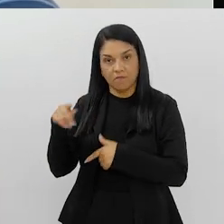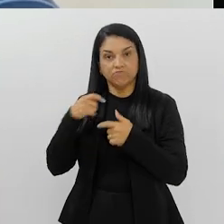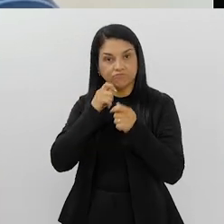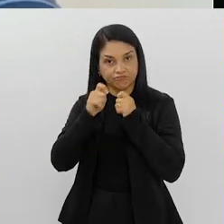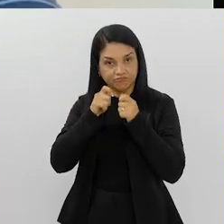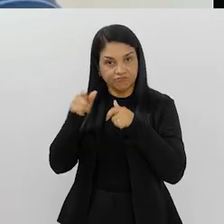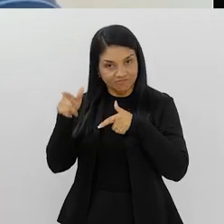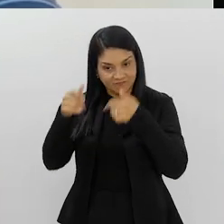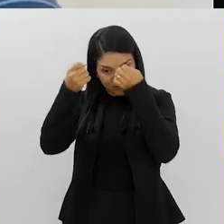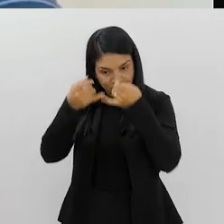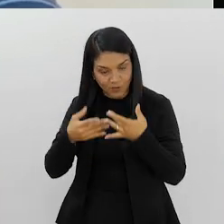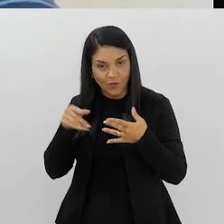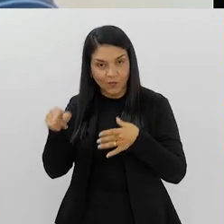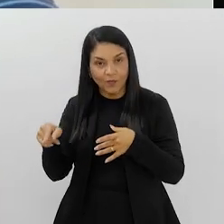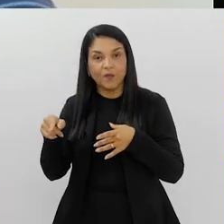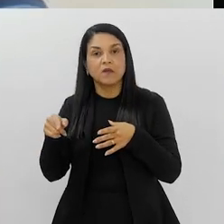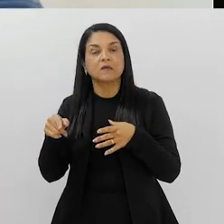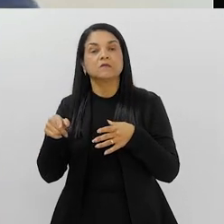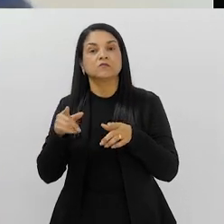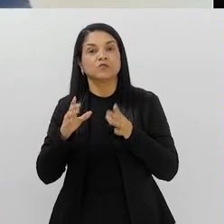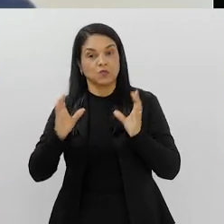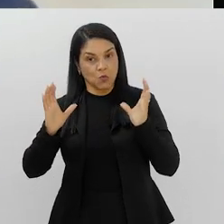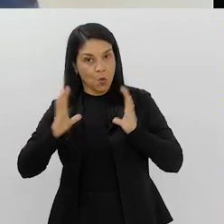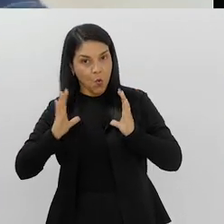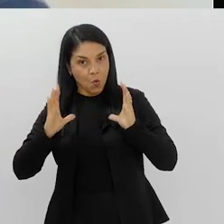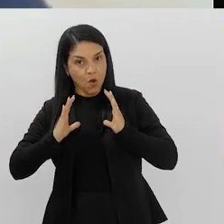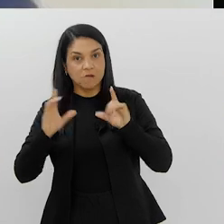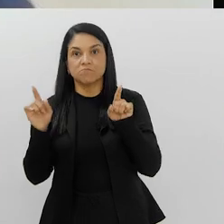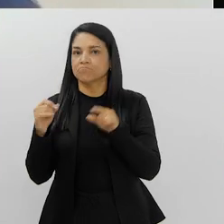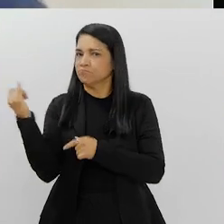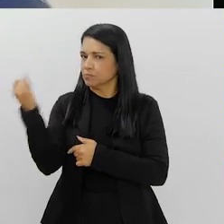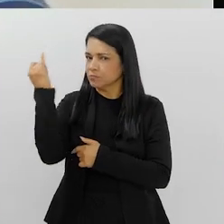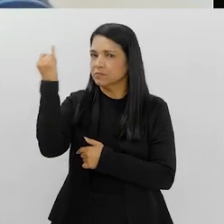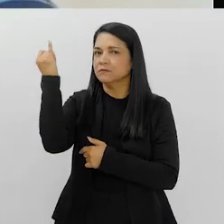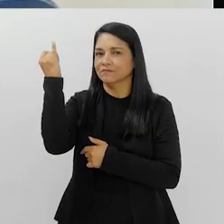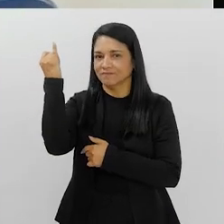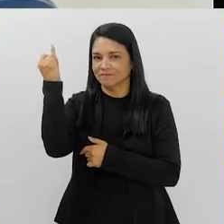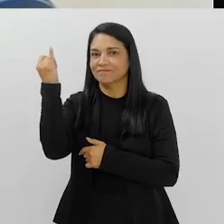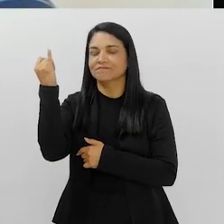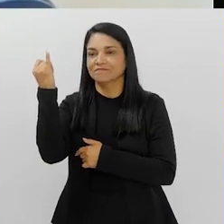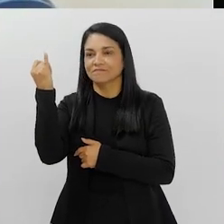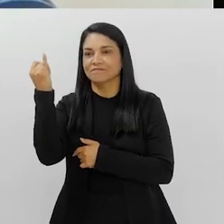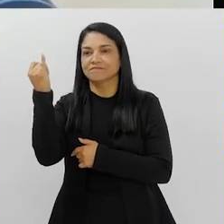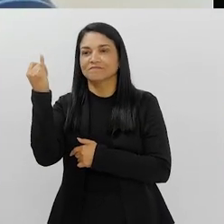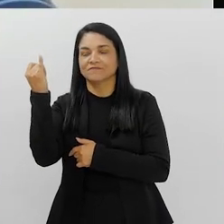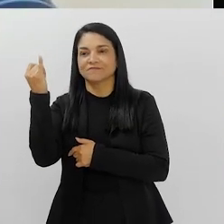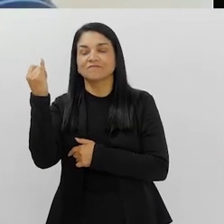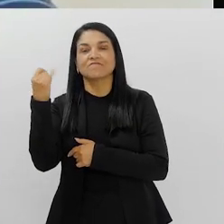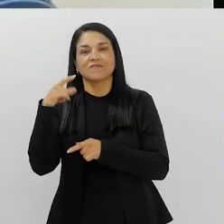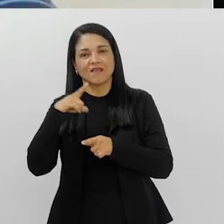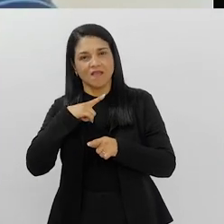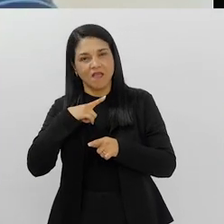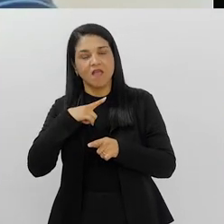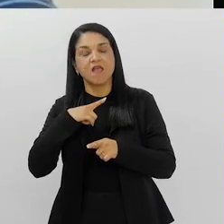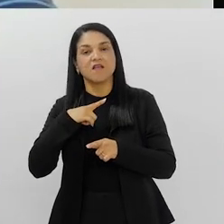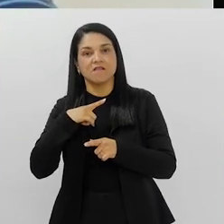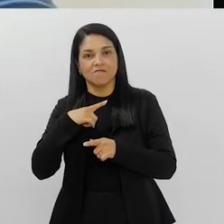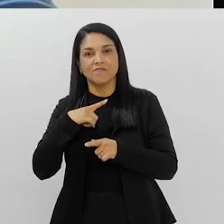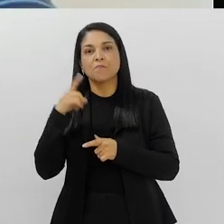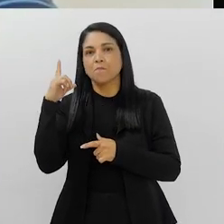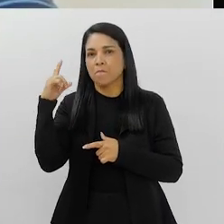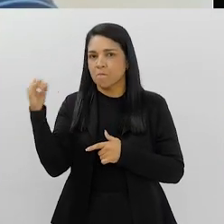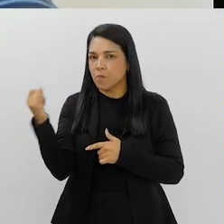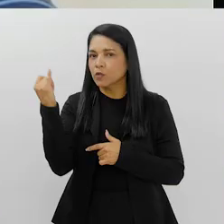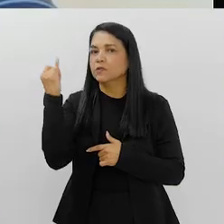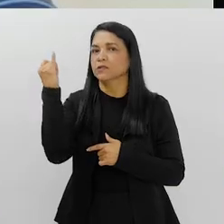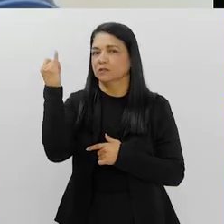verdade, além de a gente estar treinando, né, os batedores, também estamos treinando os goleiros, né? Então, na hora que chega a decisão de pênalti, isso pega, né?